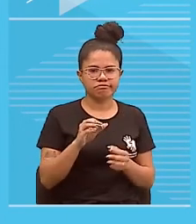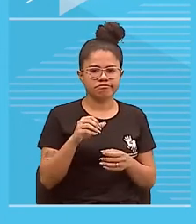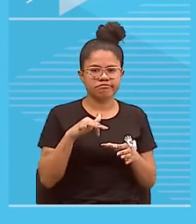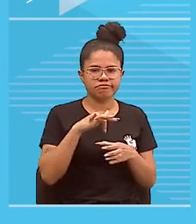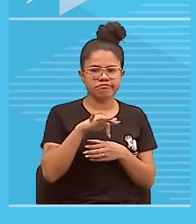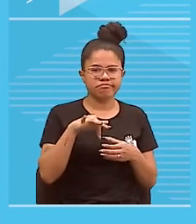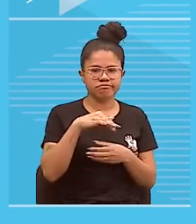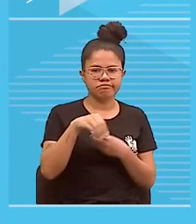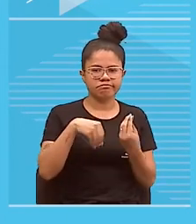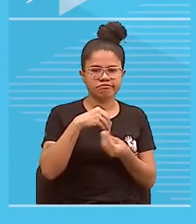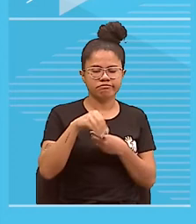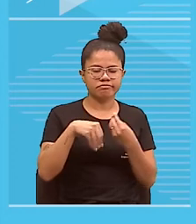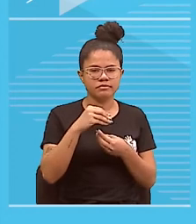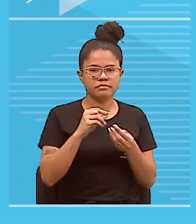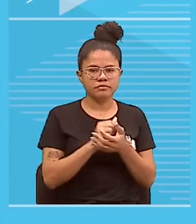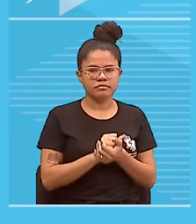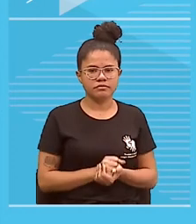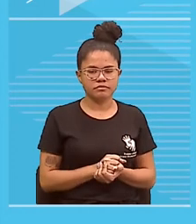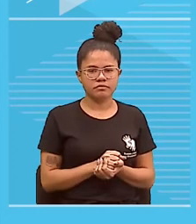de eliminação